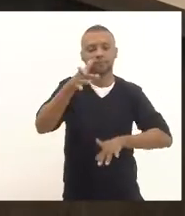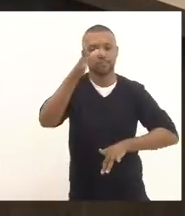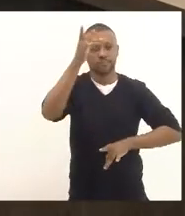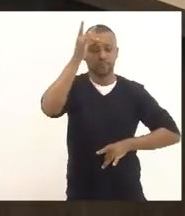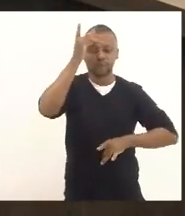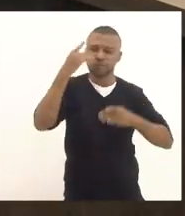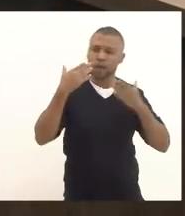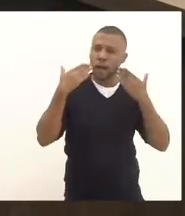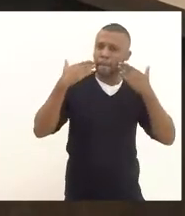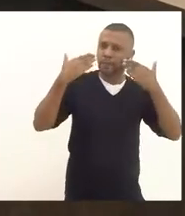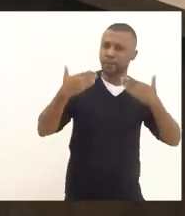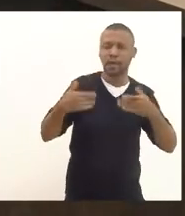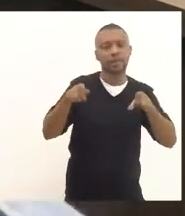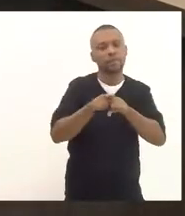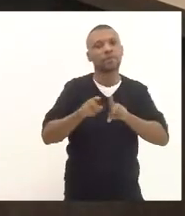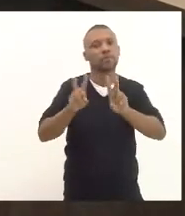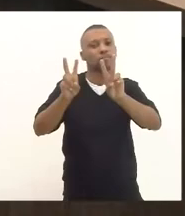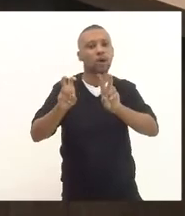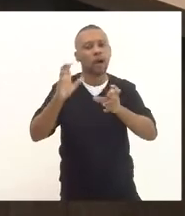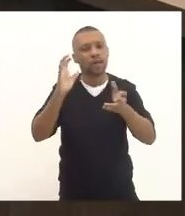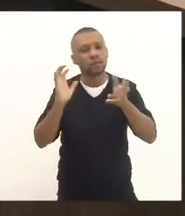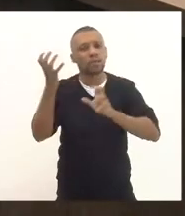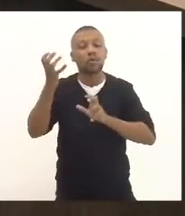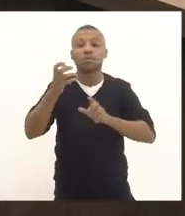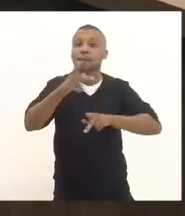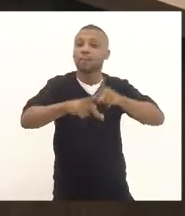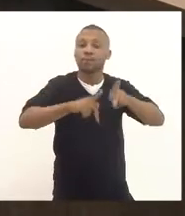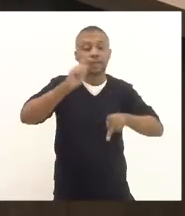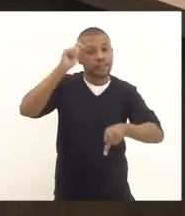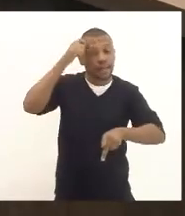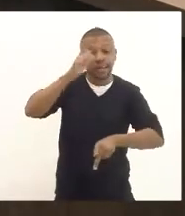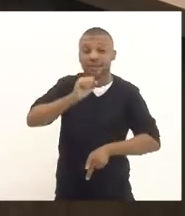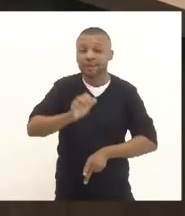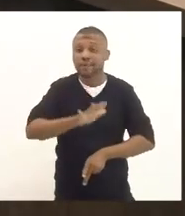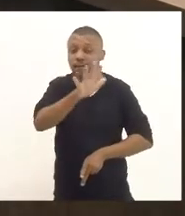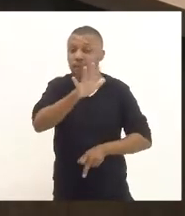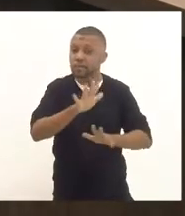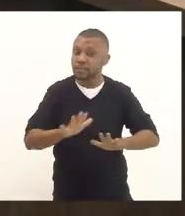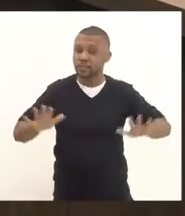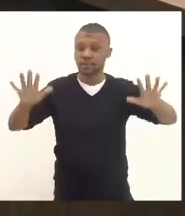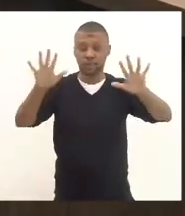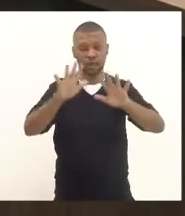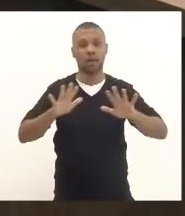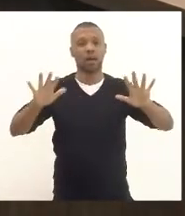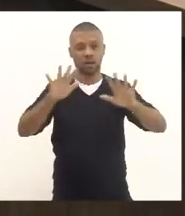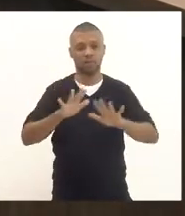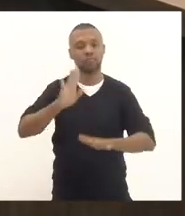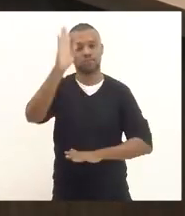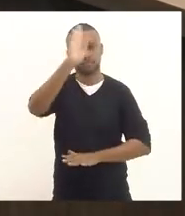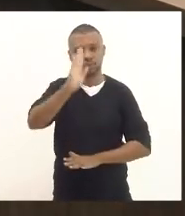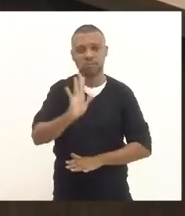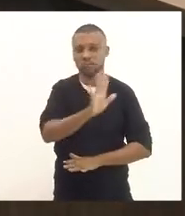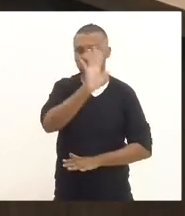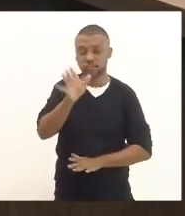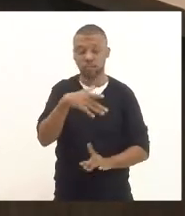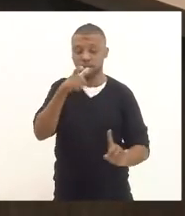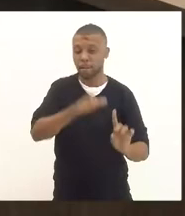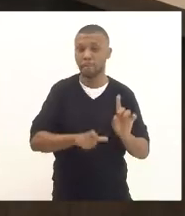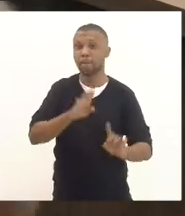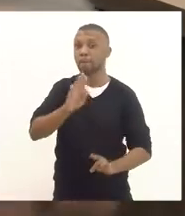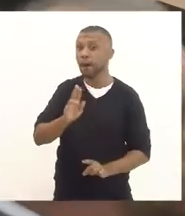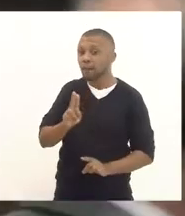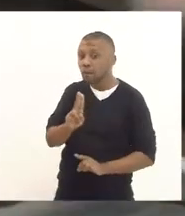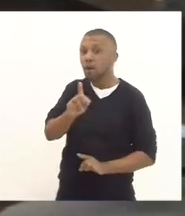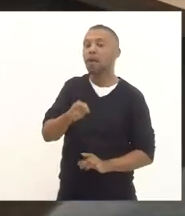também trouxe o tema da situação da população negra e favelada no geral e no nosso país babo então é um